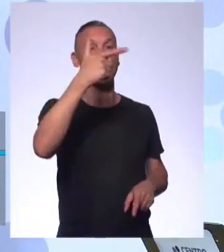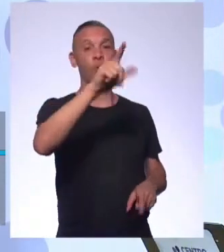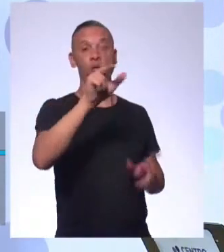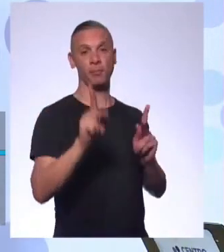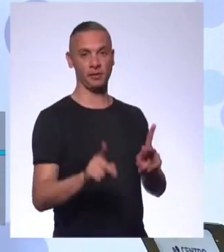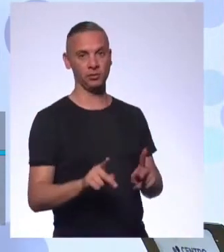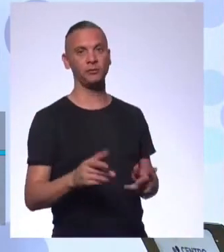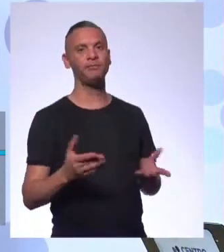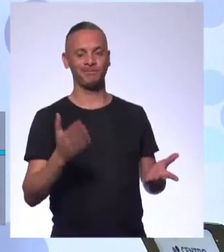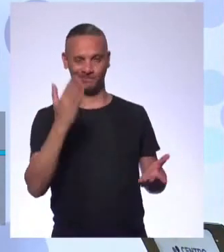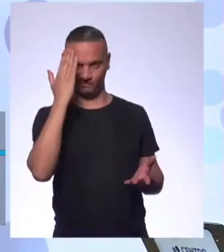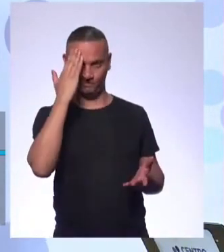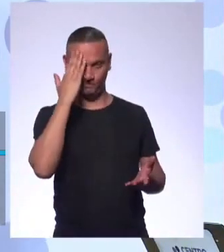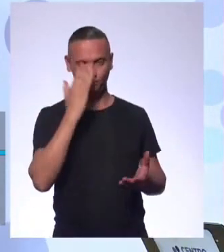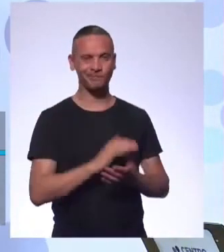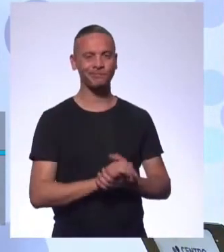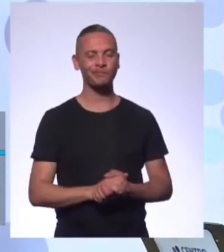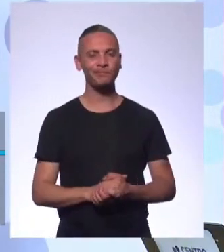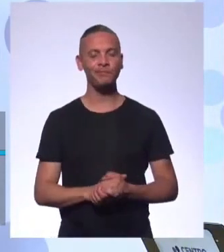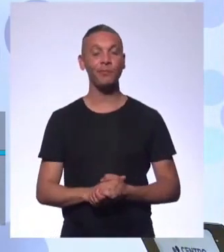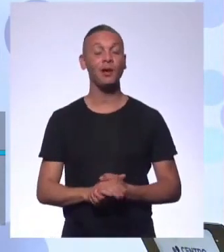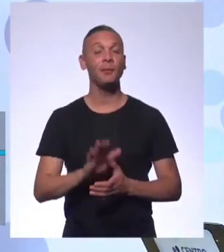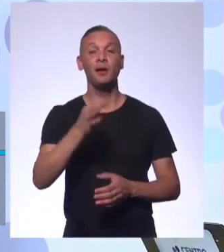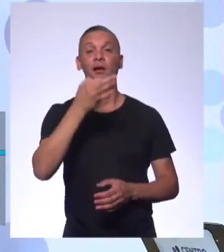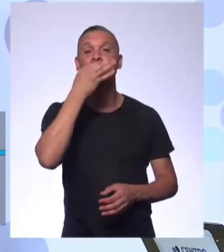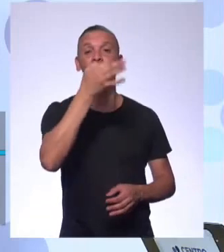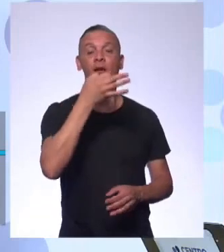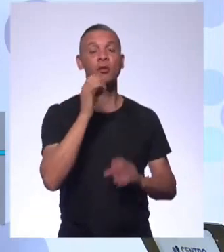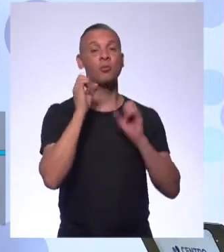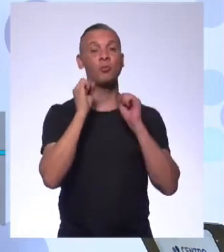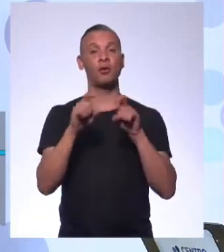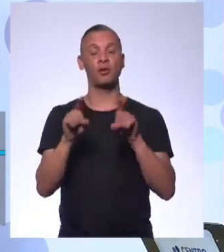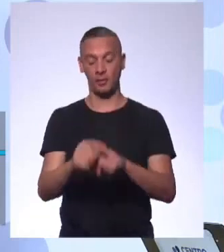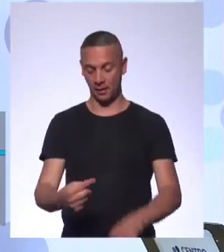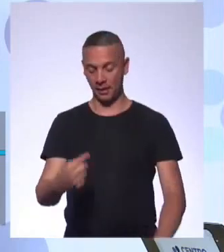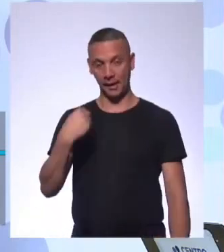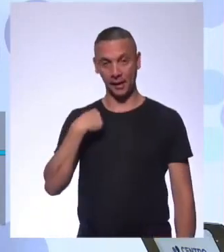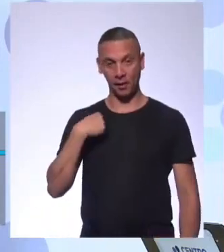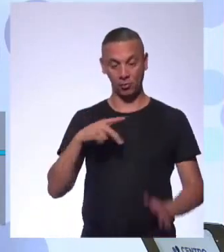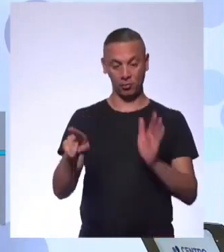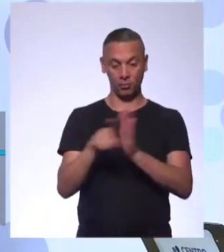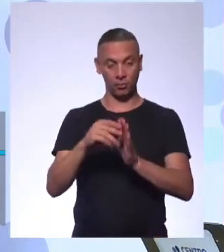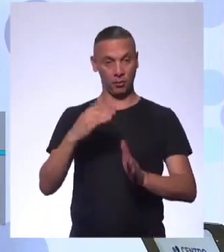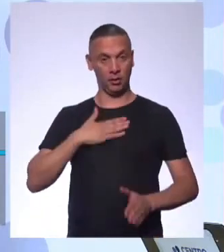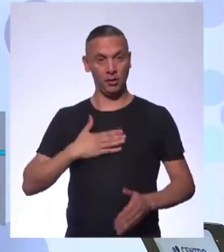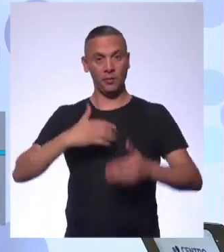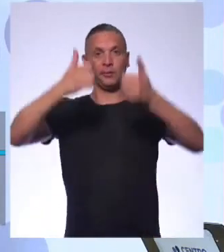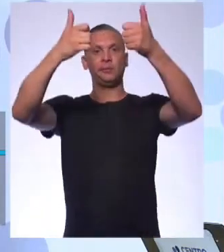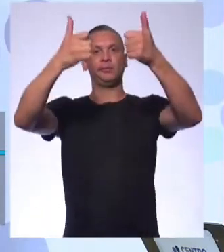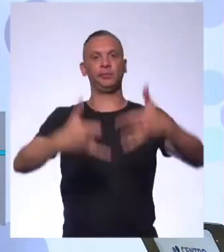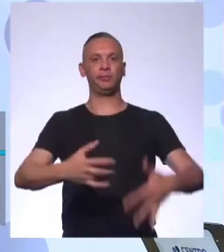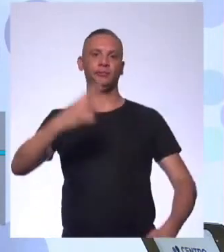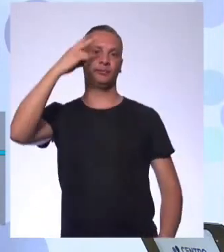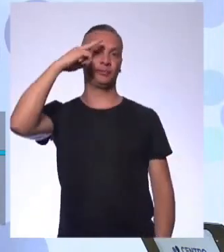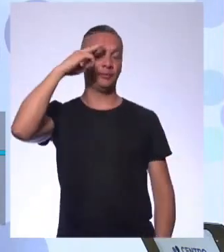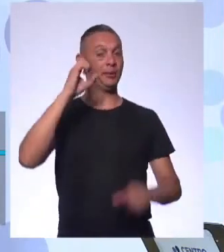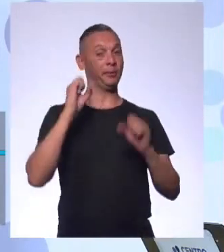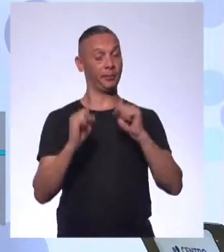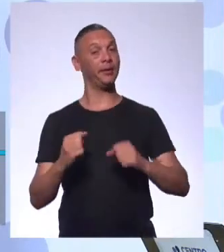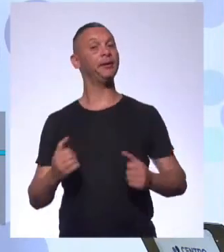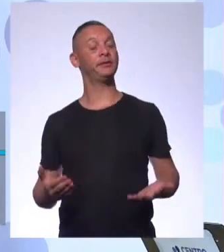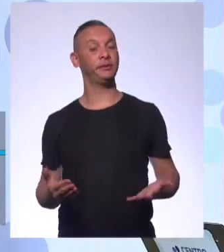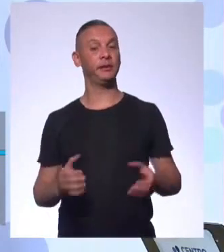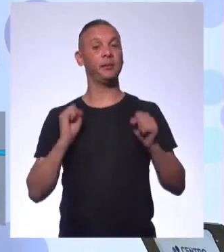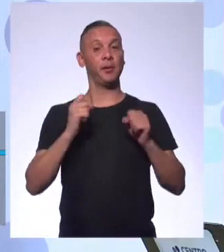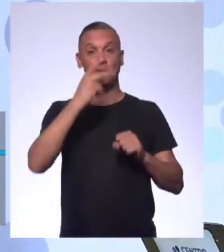história em específico. Então, mas o narrador, ele pode ser eu contando a minha história, em primeira pessoa. Pode ser